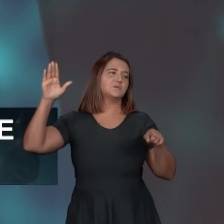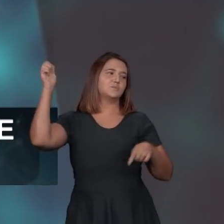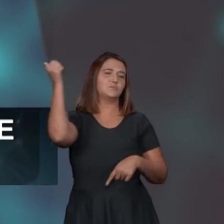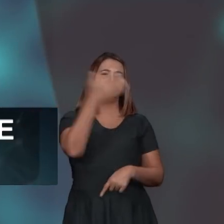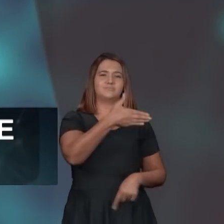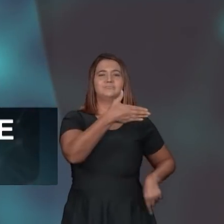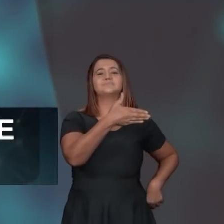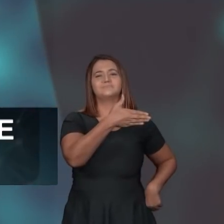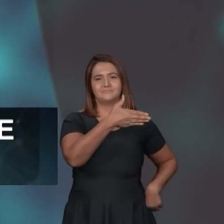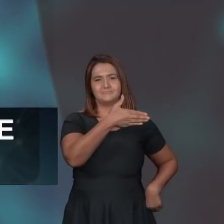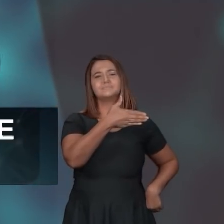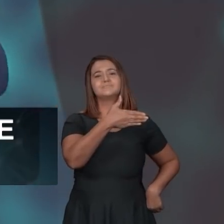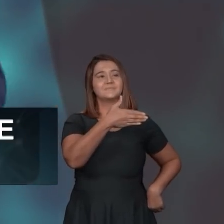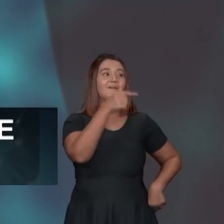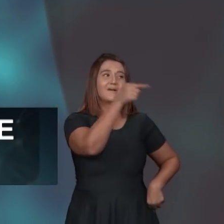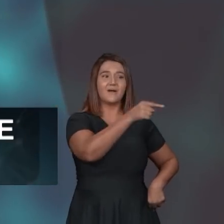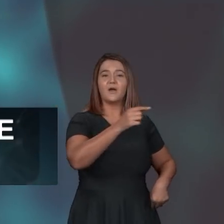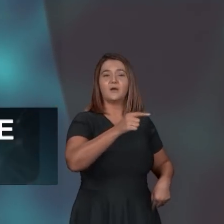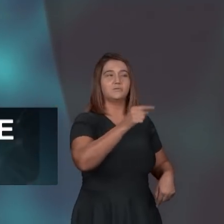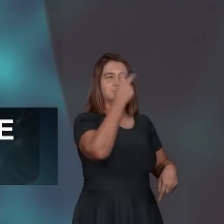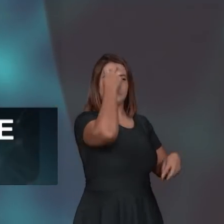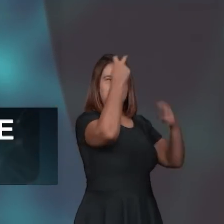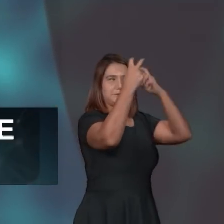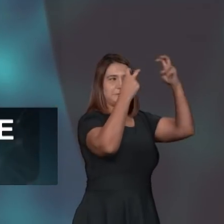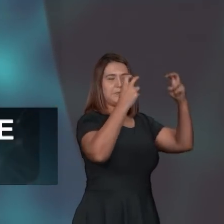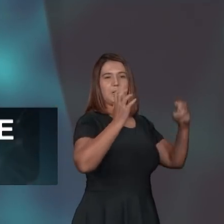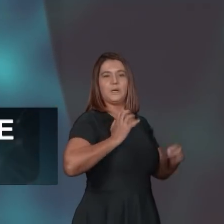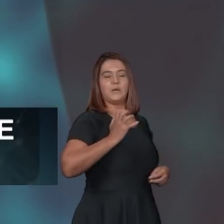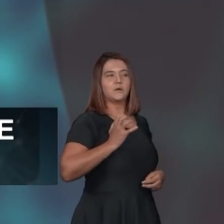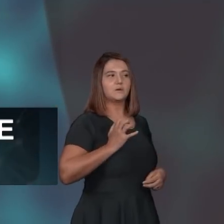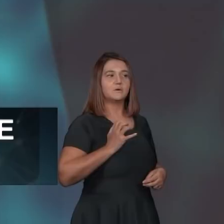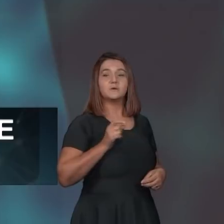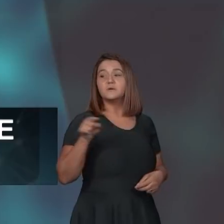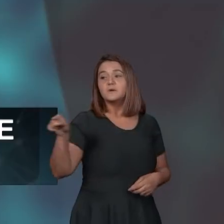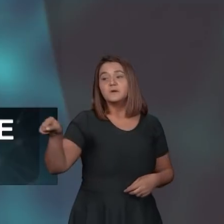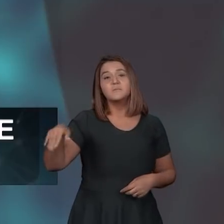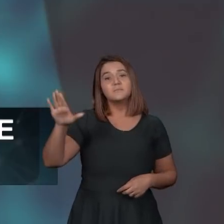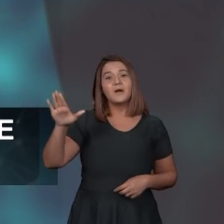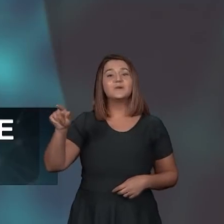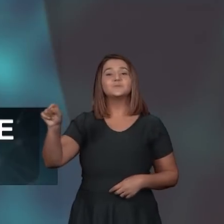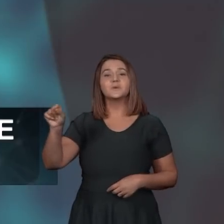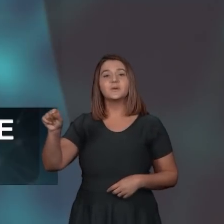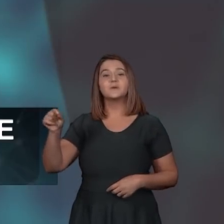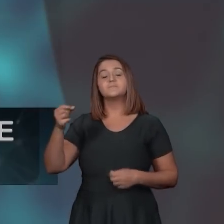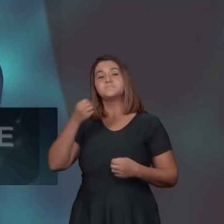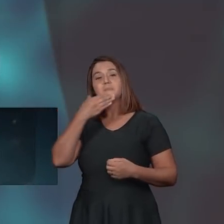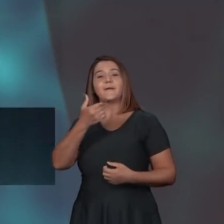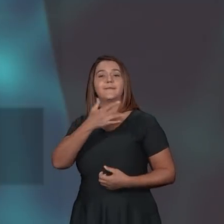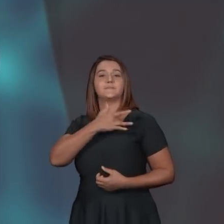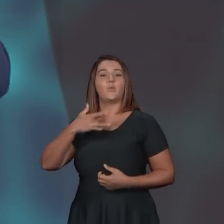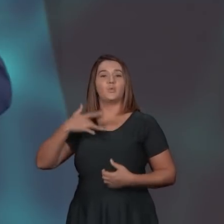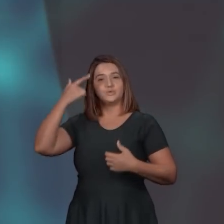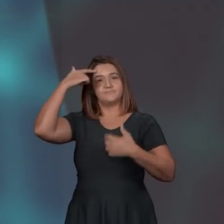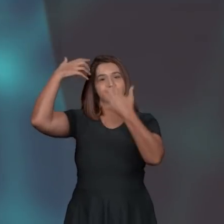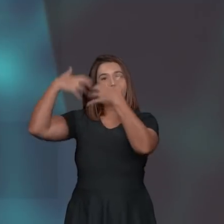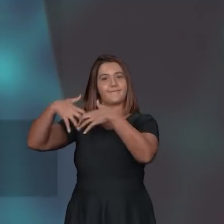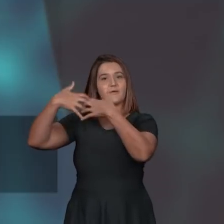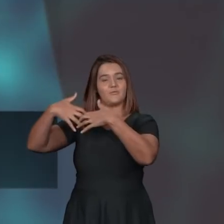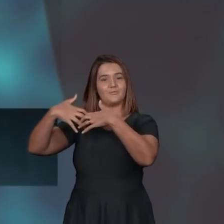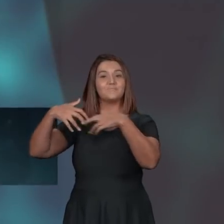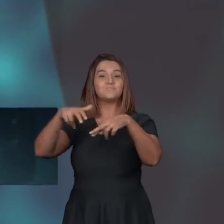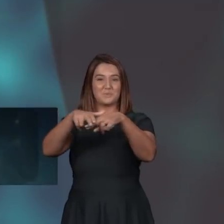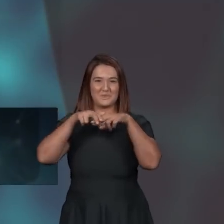muito melhor do que a rica e intelectual Europa. Então eu pergunto aos livres pensadores que enaltecem tanto o iluminismo